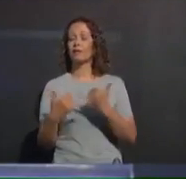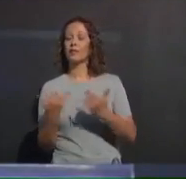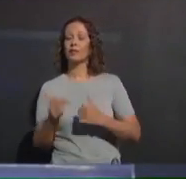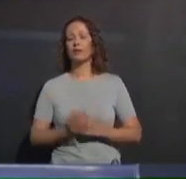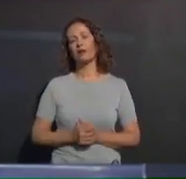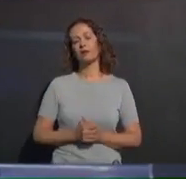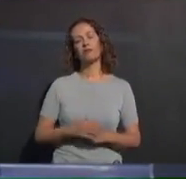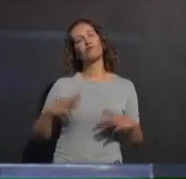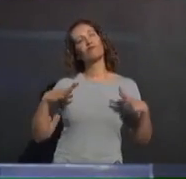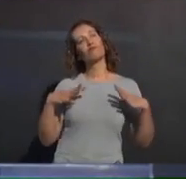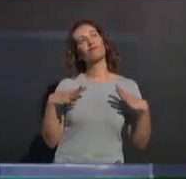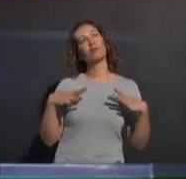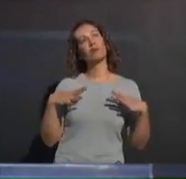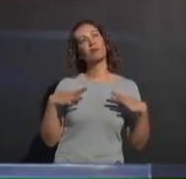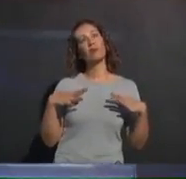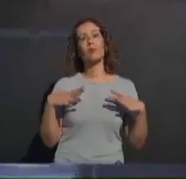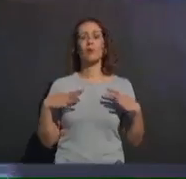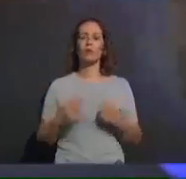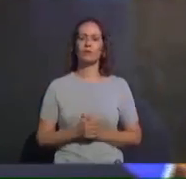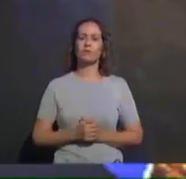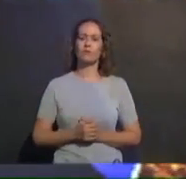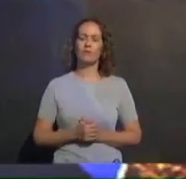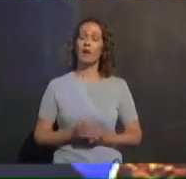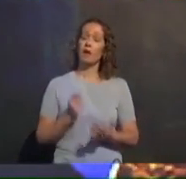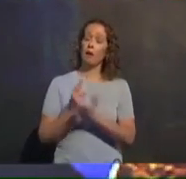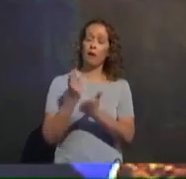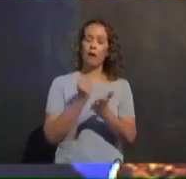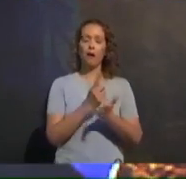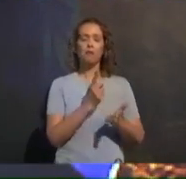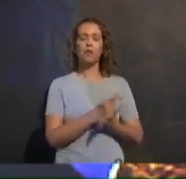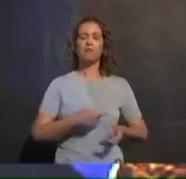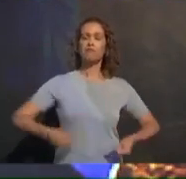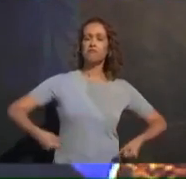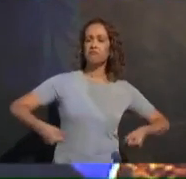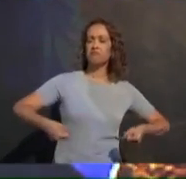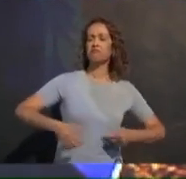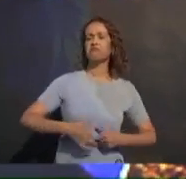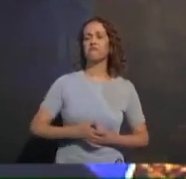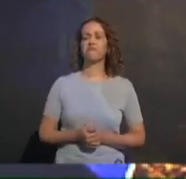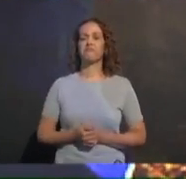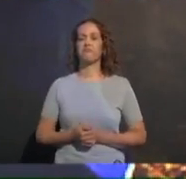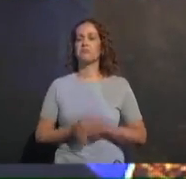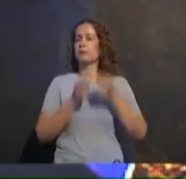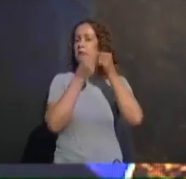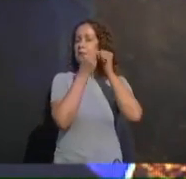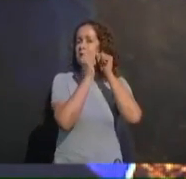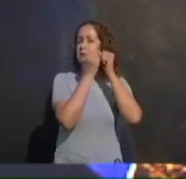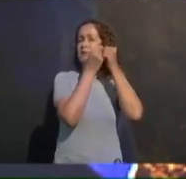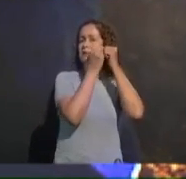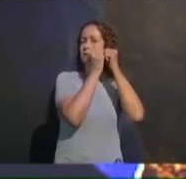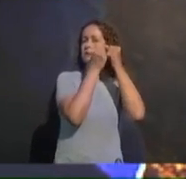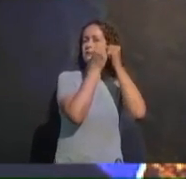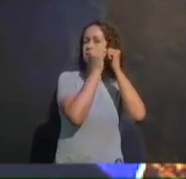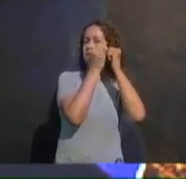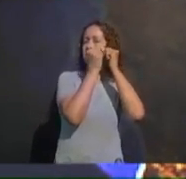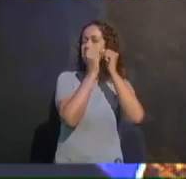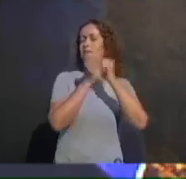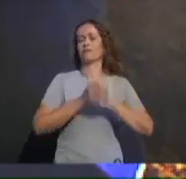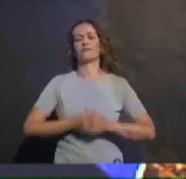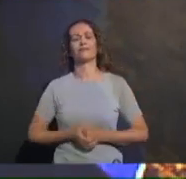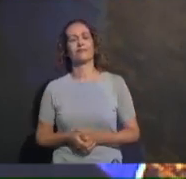tempo para fazer nada, faz compra, espreme cravo.